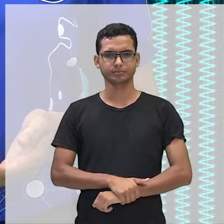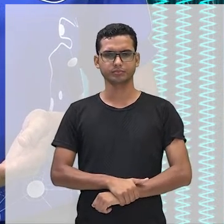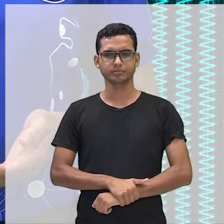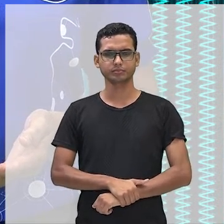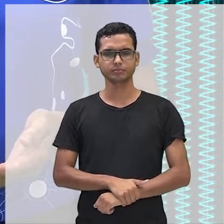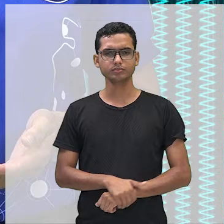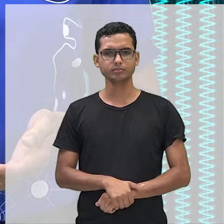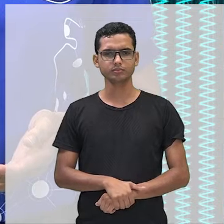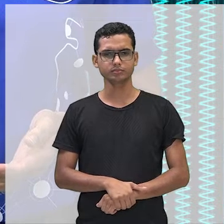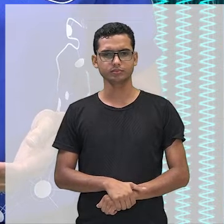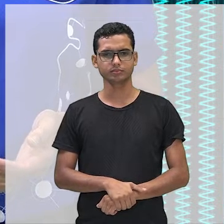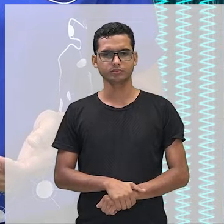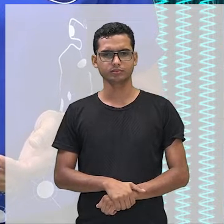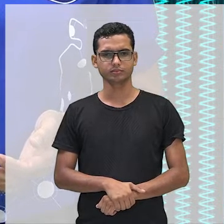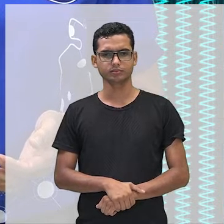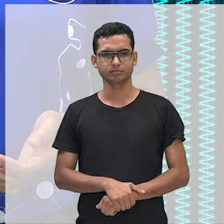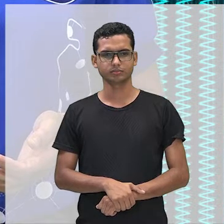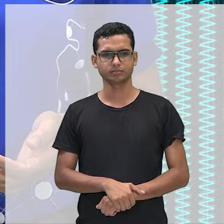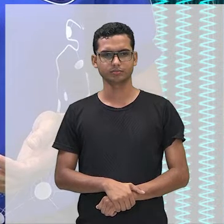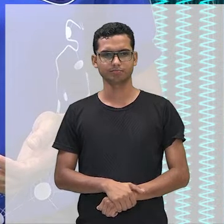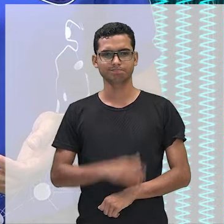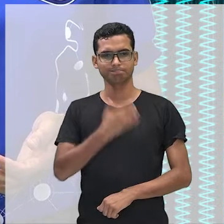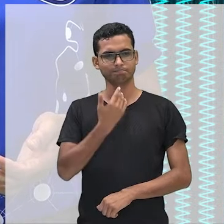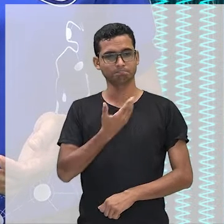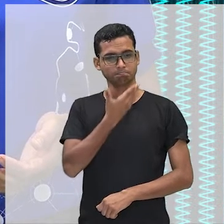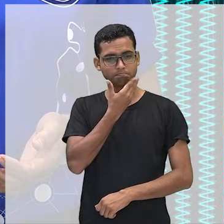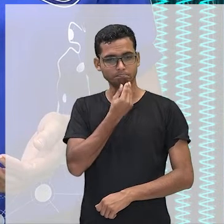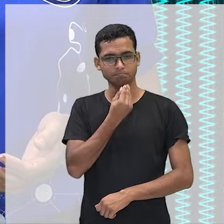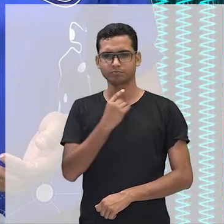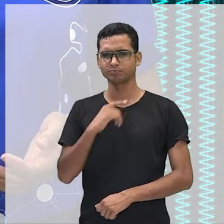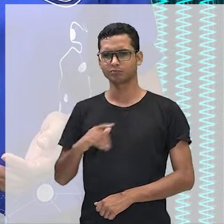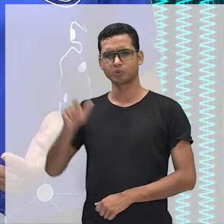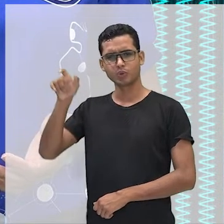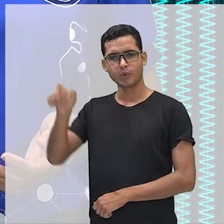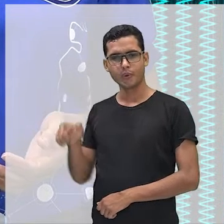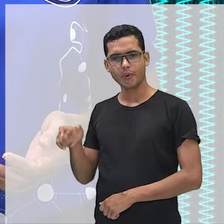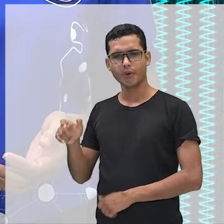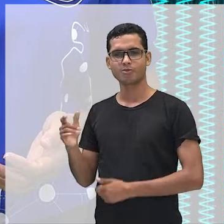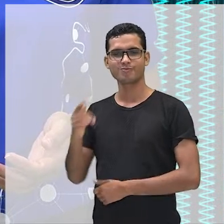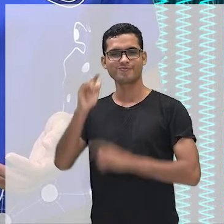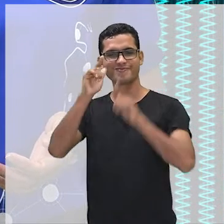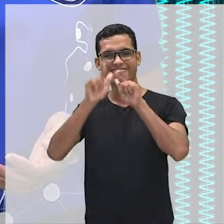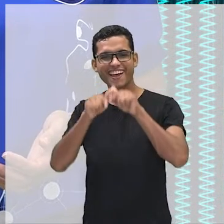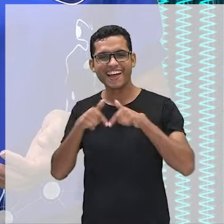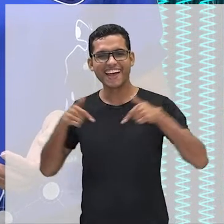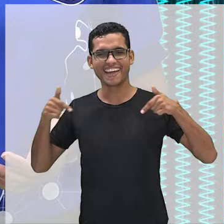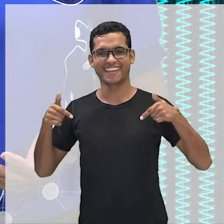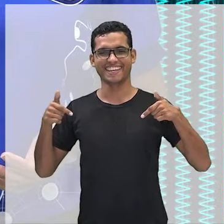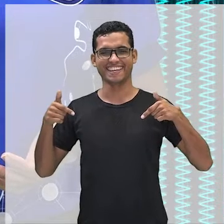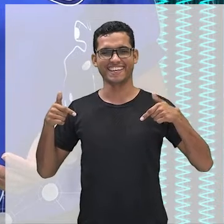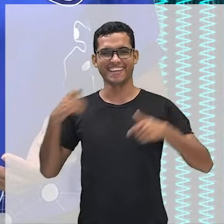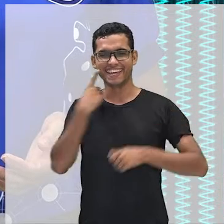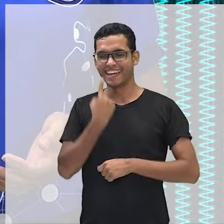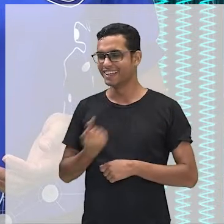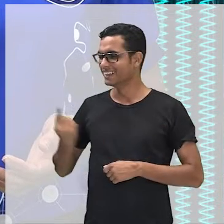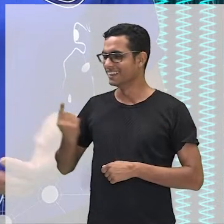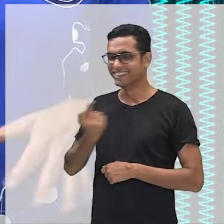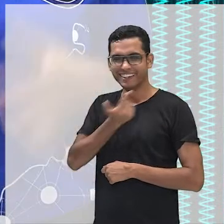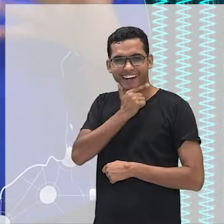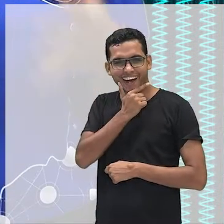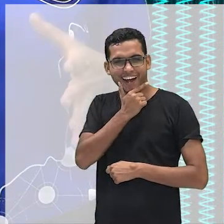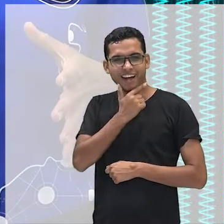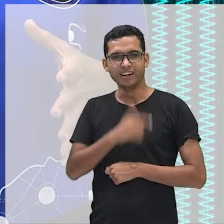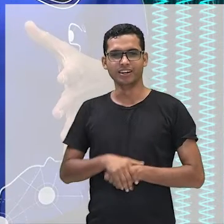nossa imagem, né, nós temos um garoto aqui super sorridente e aqui a minha frase está apresentando ele, ó. That is